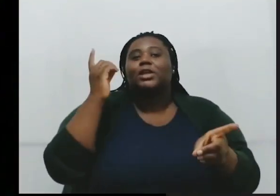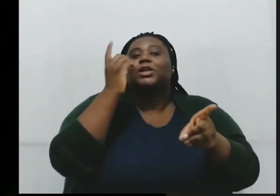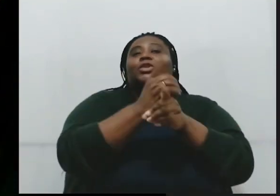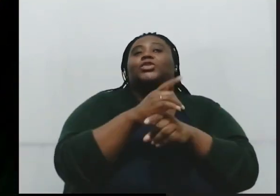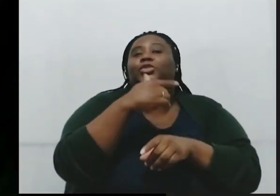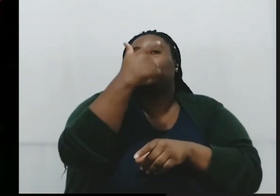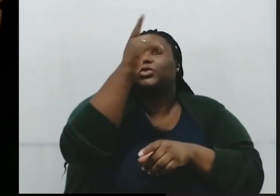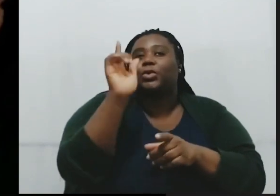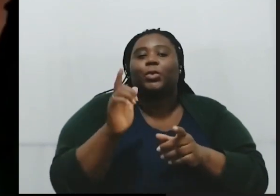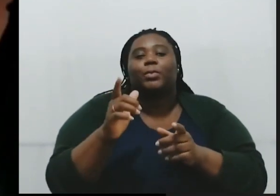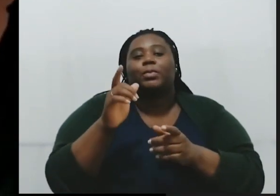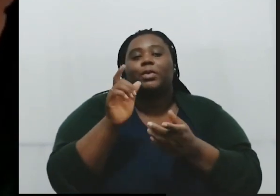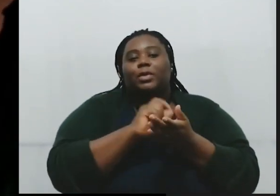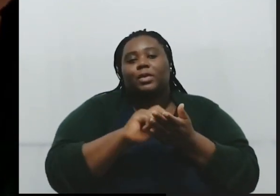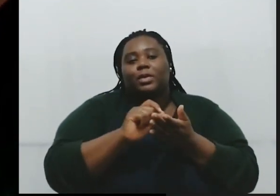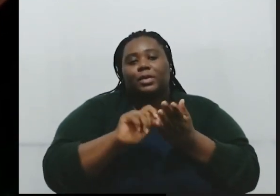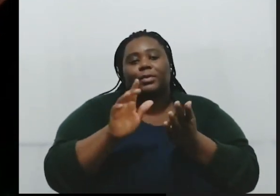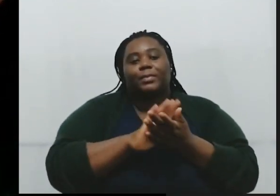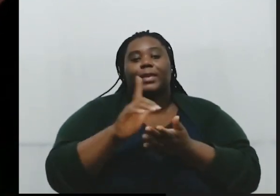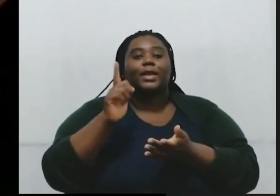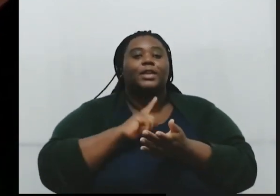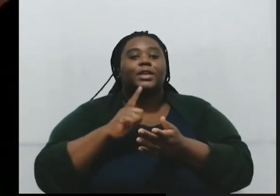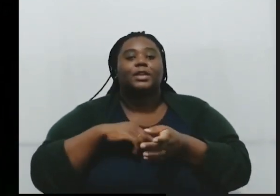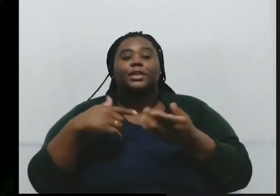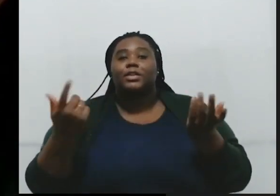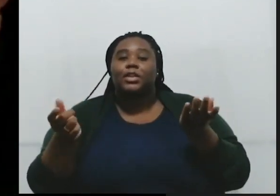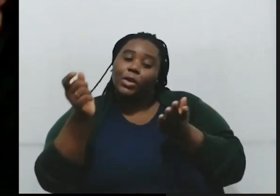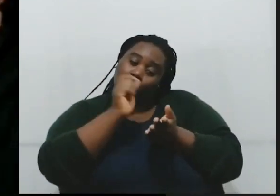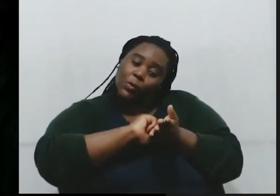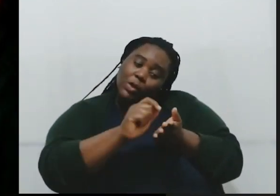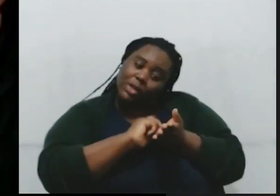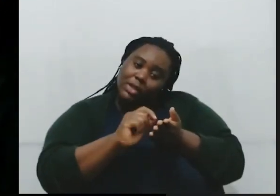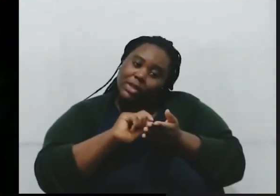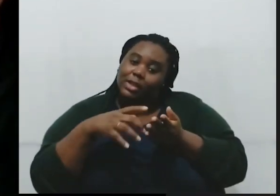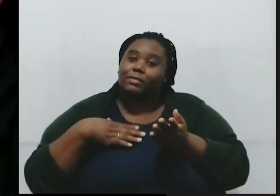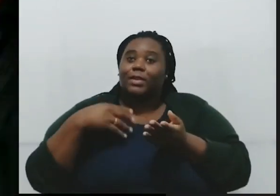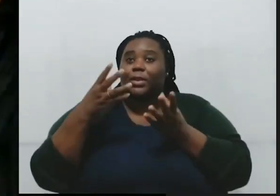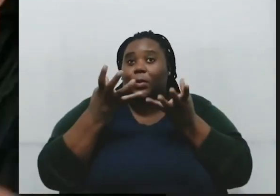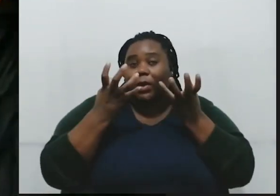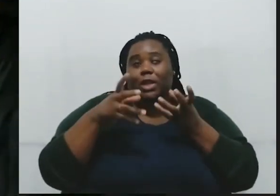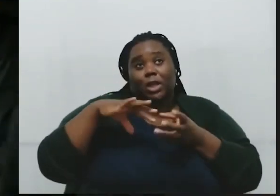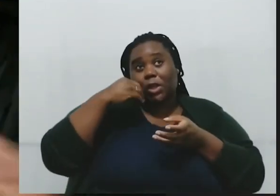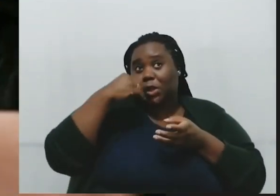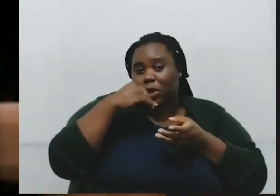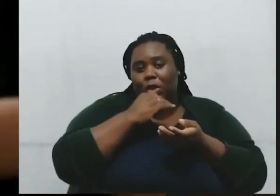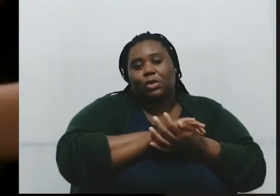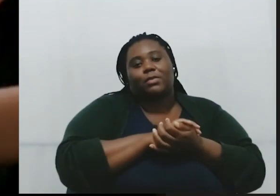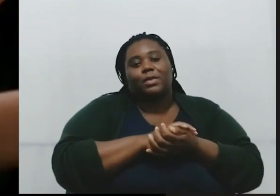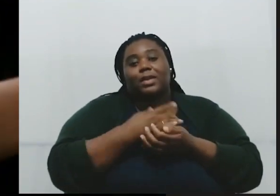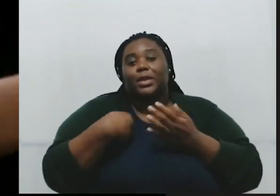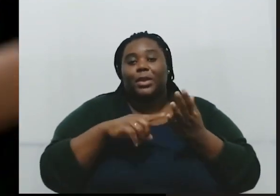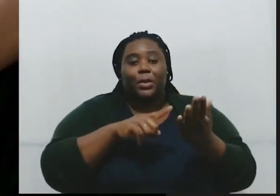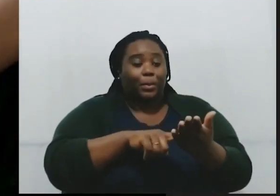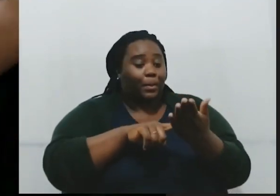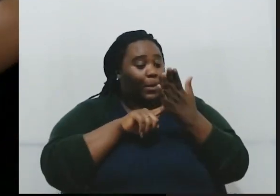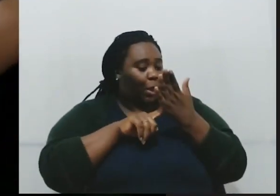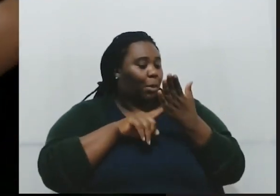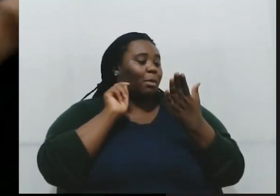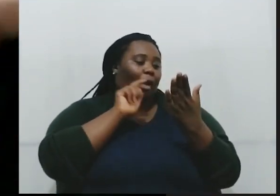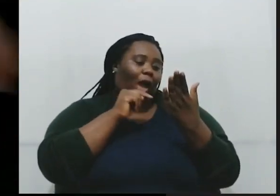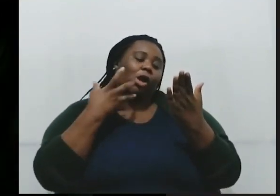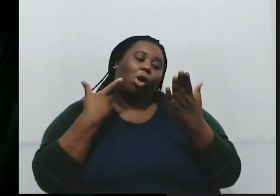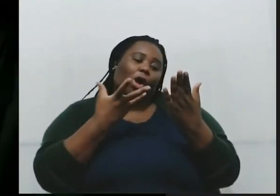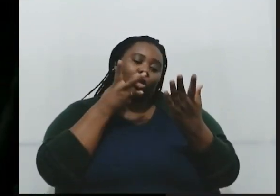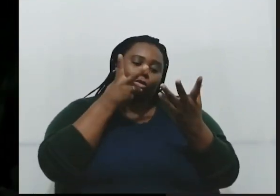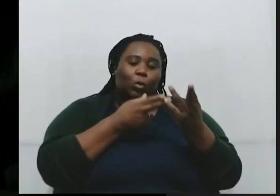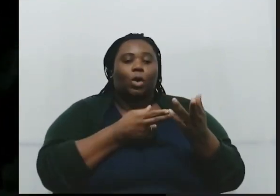do Manuel Carlos, tudo que era referência de pequena, mas que foi se desenvolvendo como uma paixão grande, tudo, até que, né,